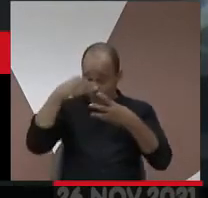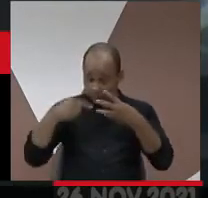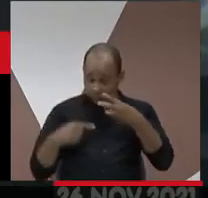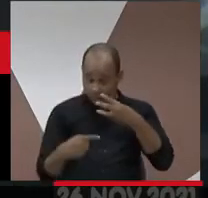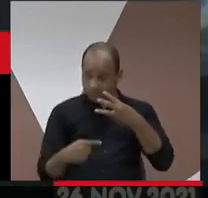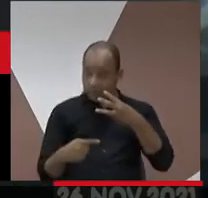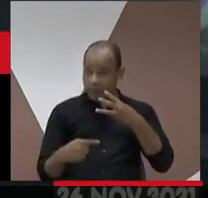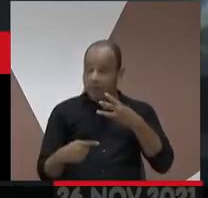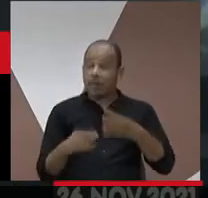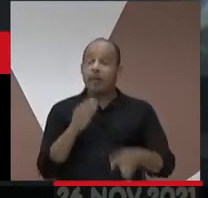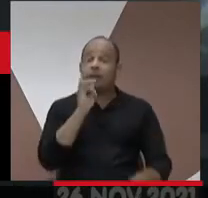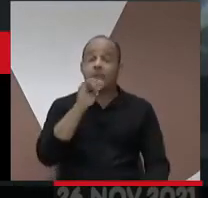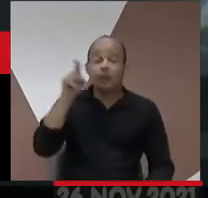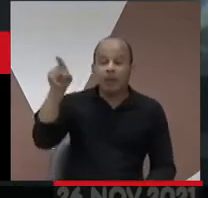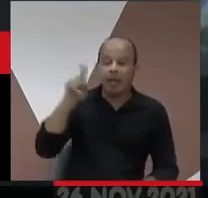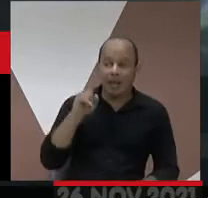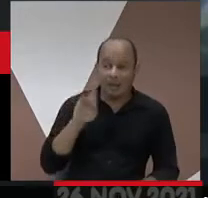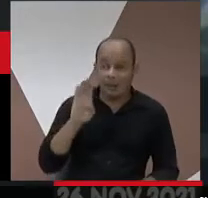põe lá